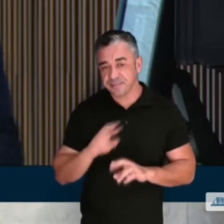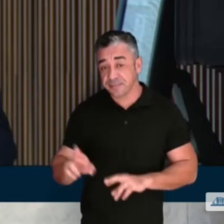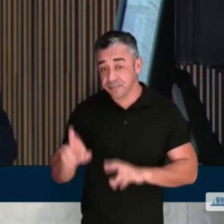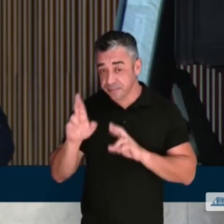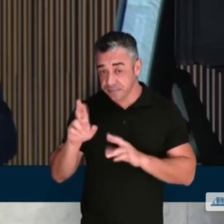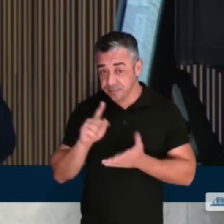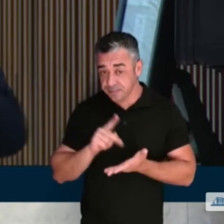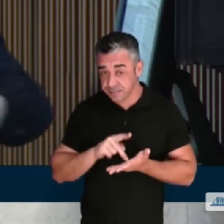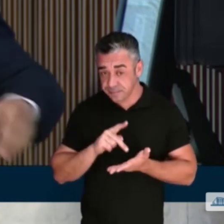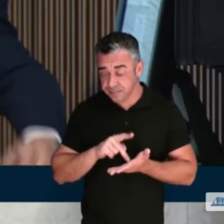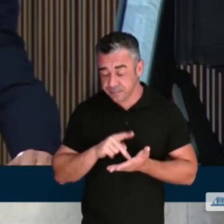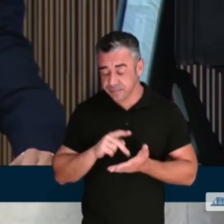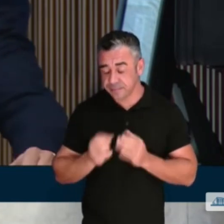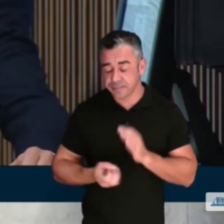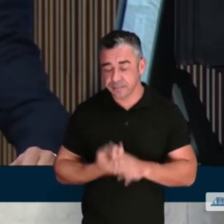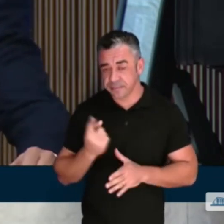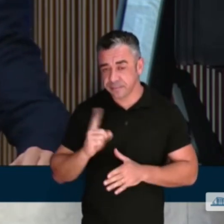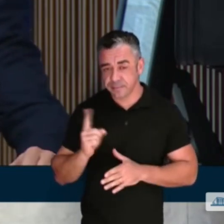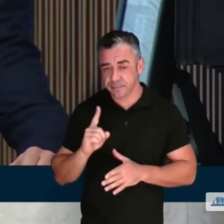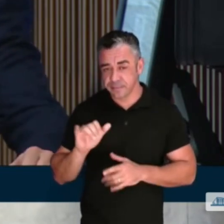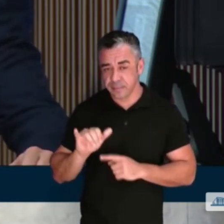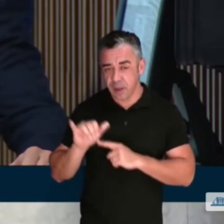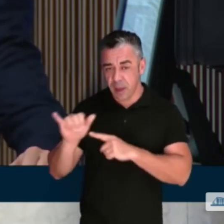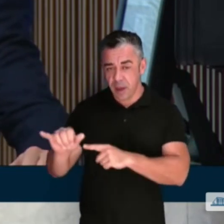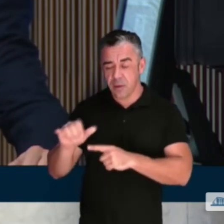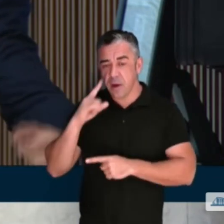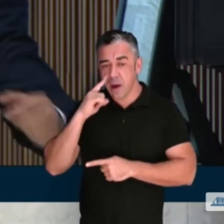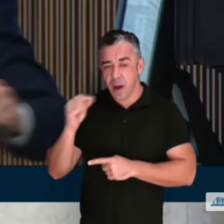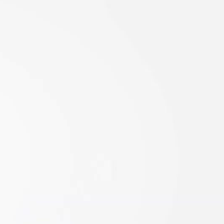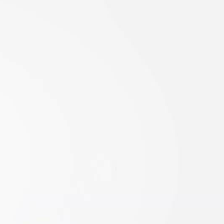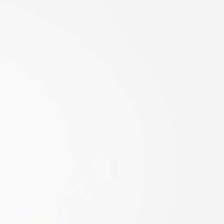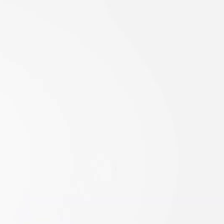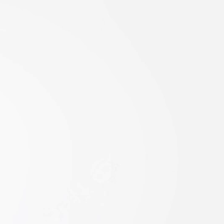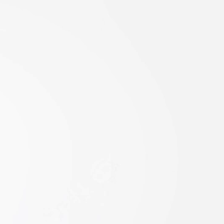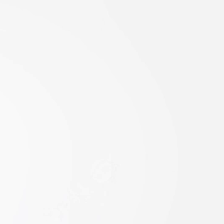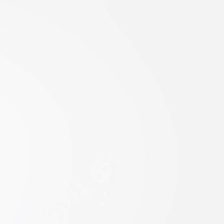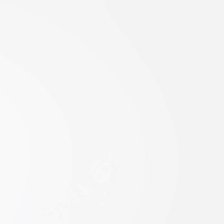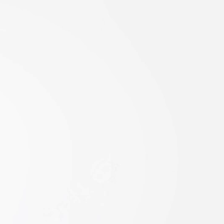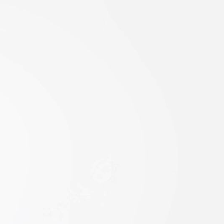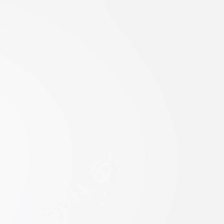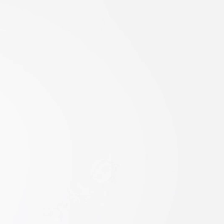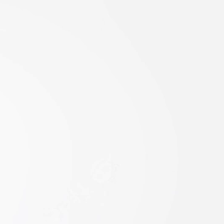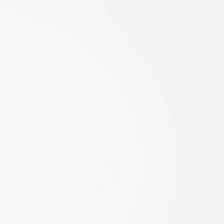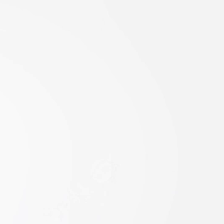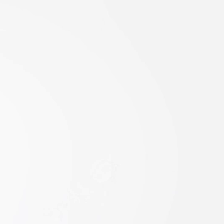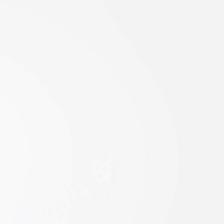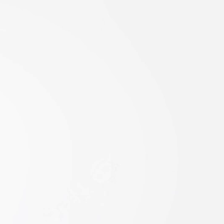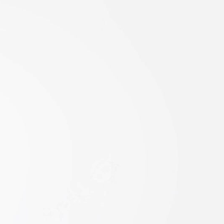verdade que não criem o aerorrato no estado do Paraná.